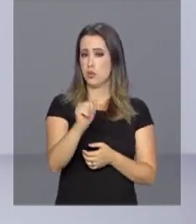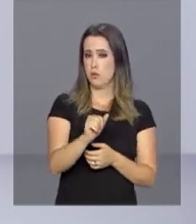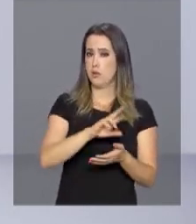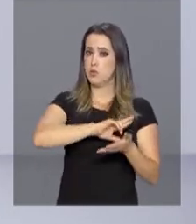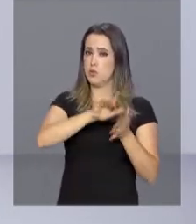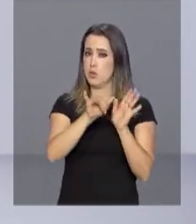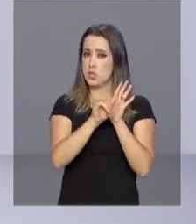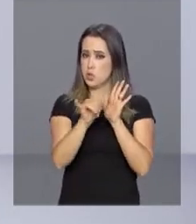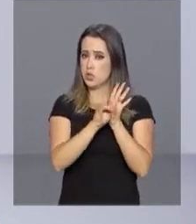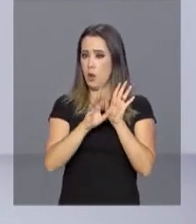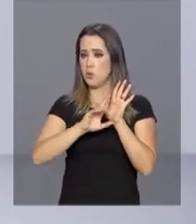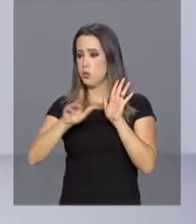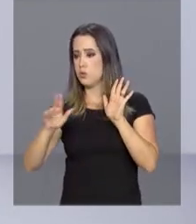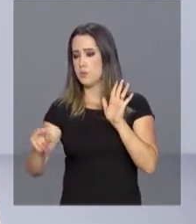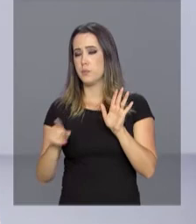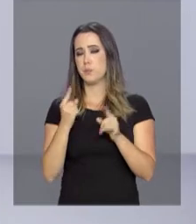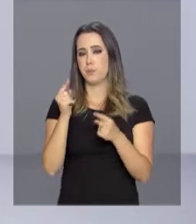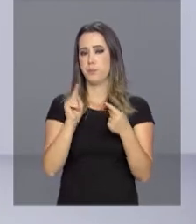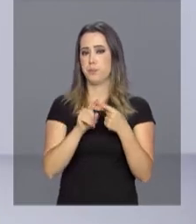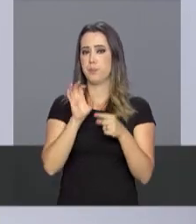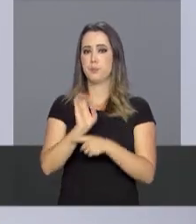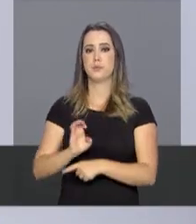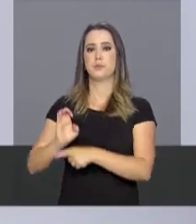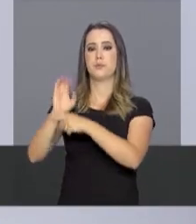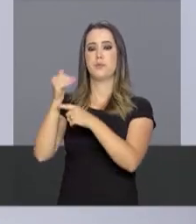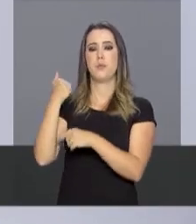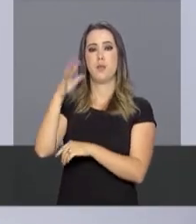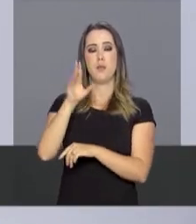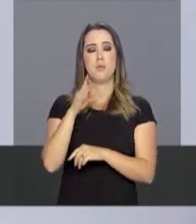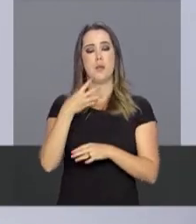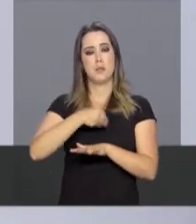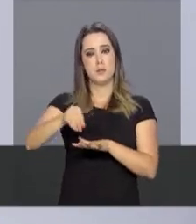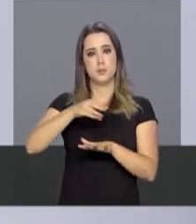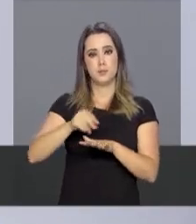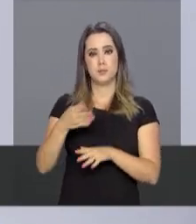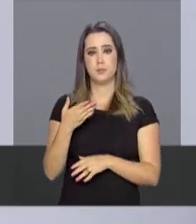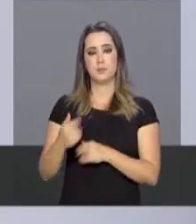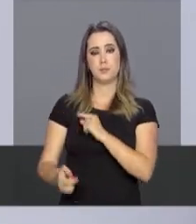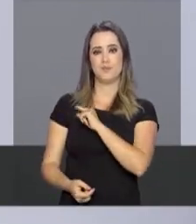acordo com os órgãos e estados. Para mais informações, é só acessar